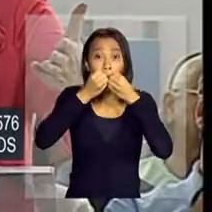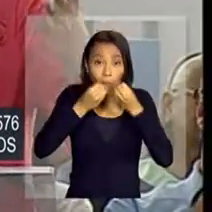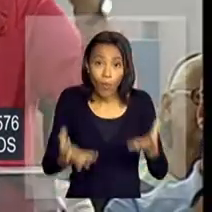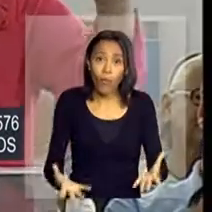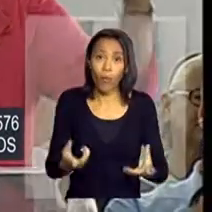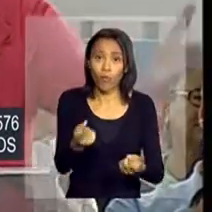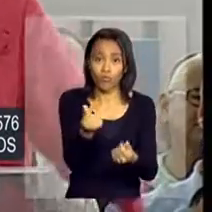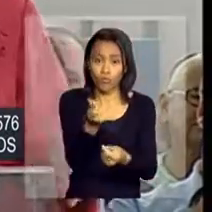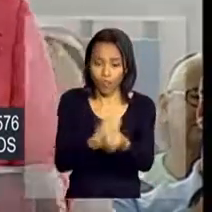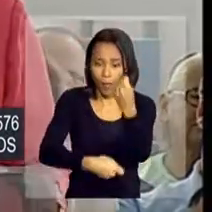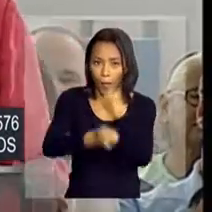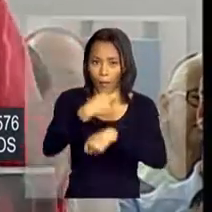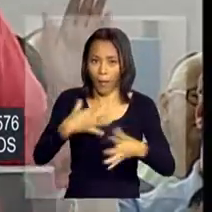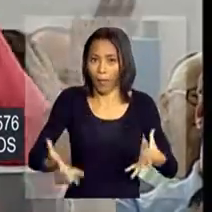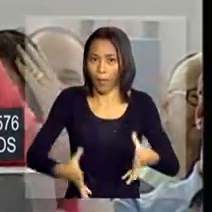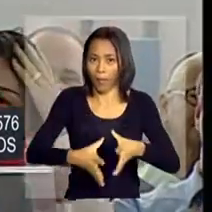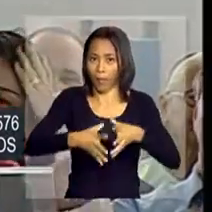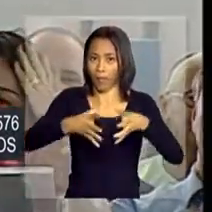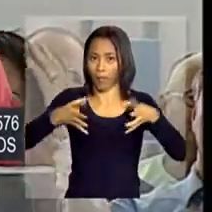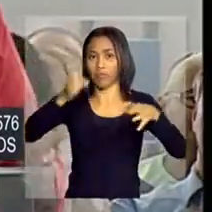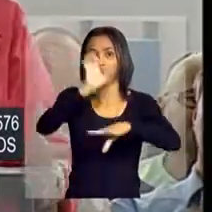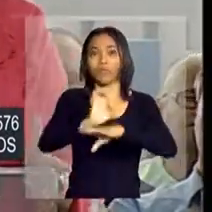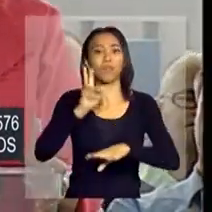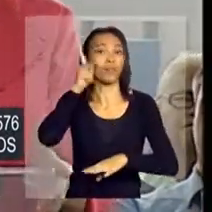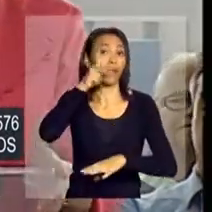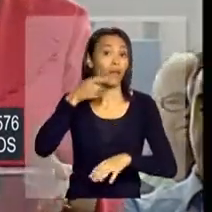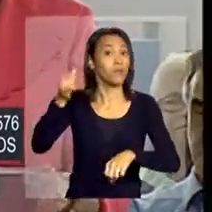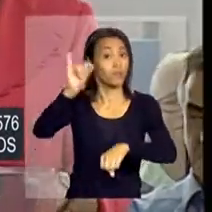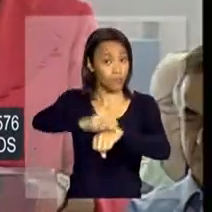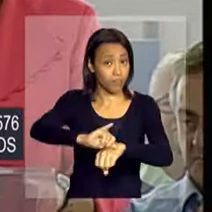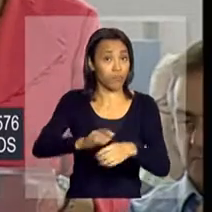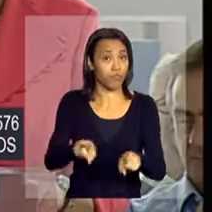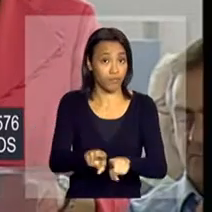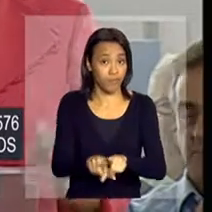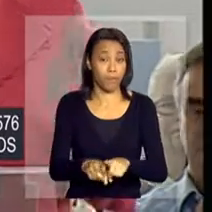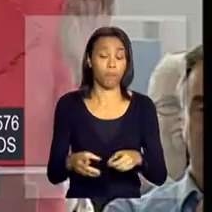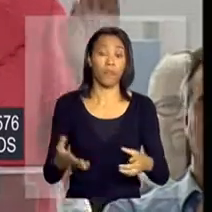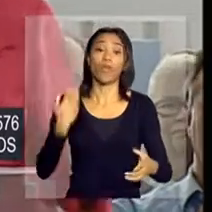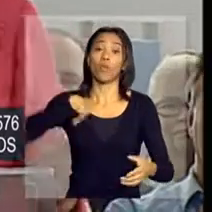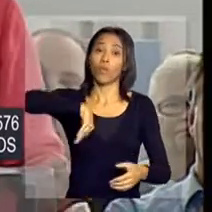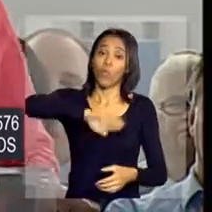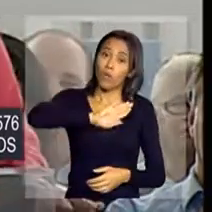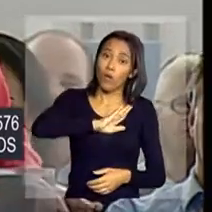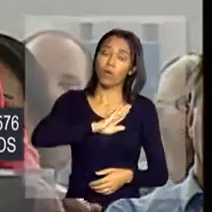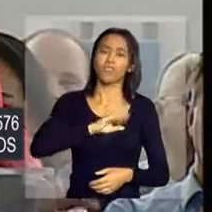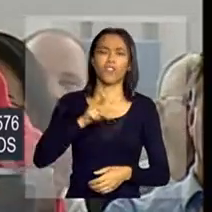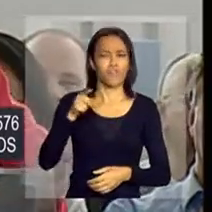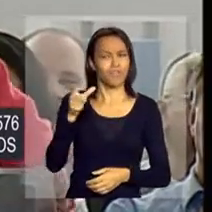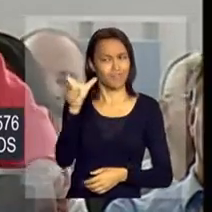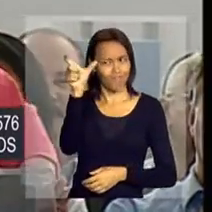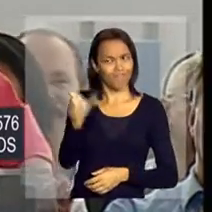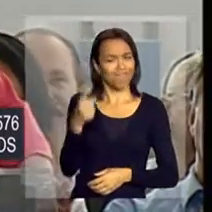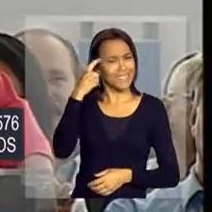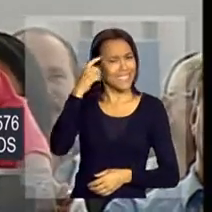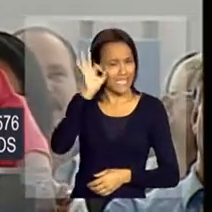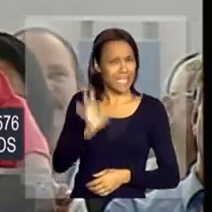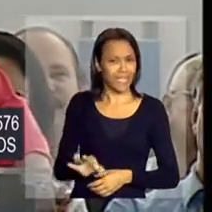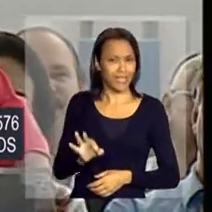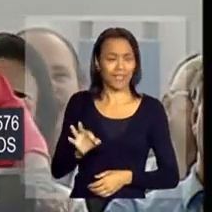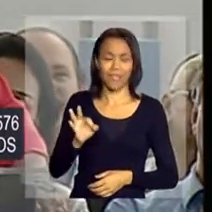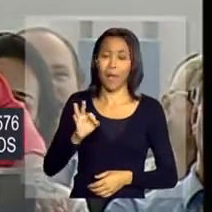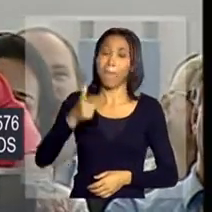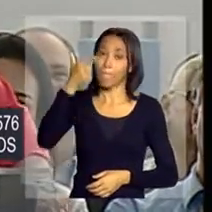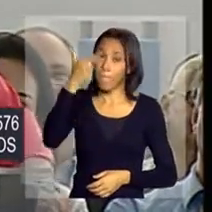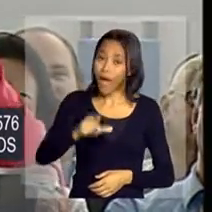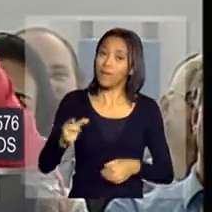da Paraíba e de João Pessoa. Então, governador, nós, o senhor pode ter certeza que essa é